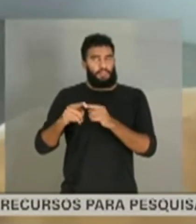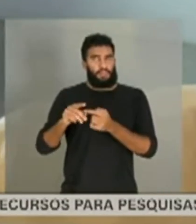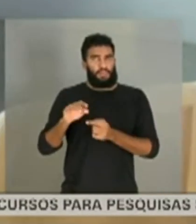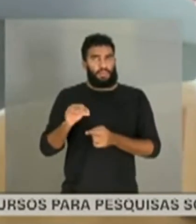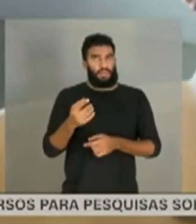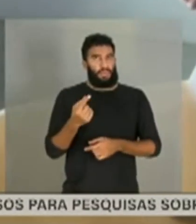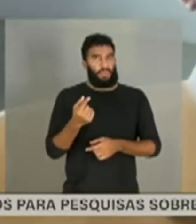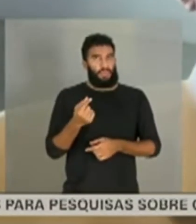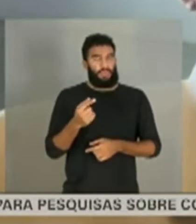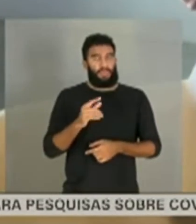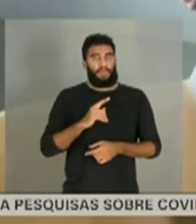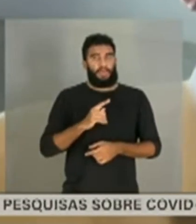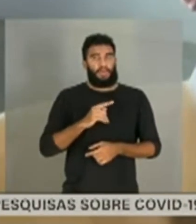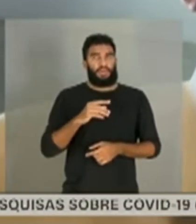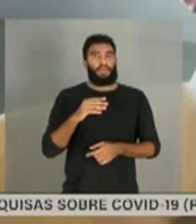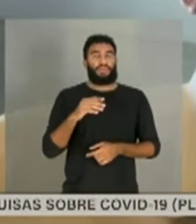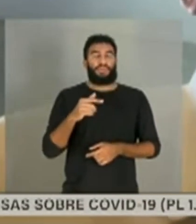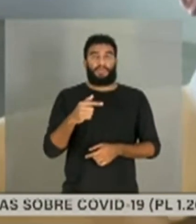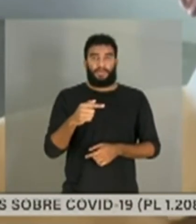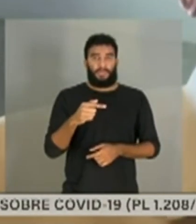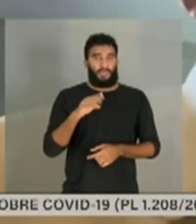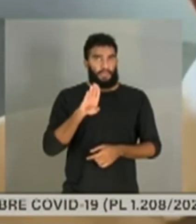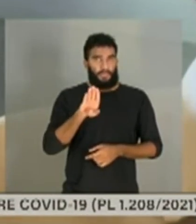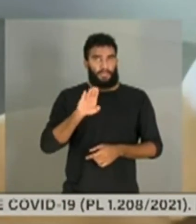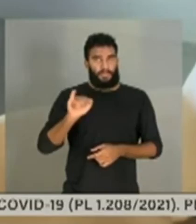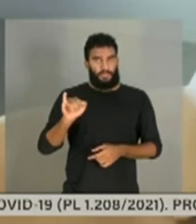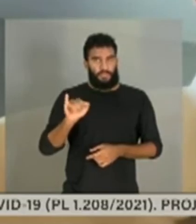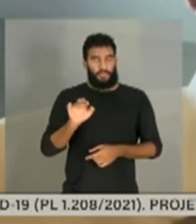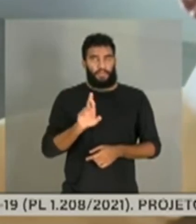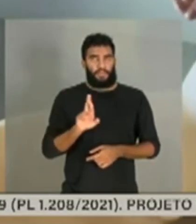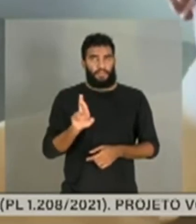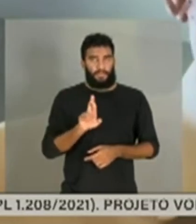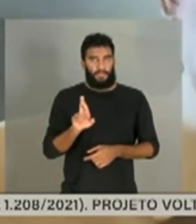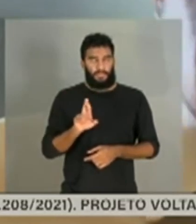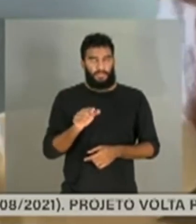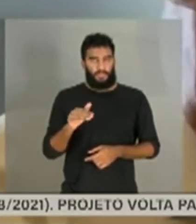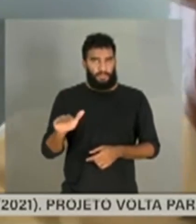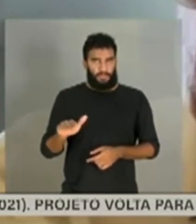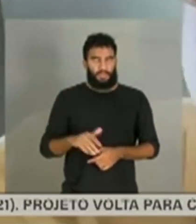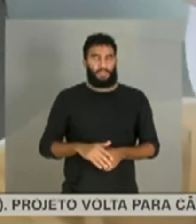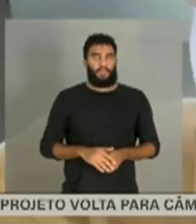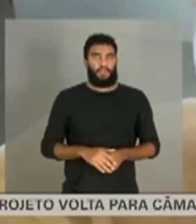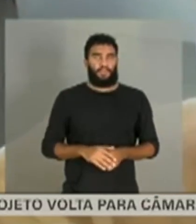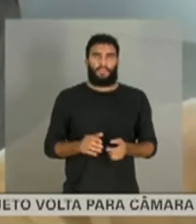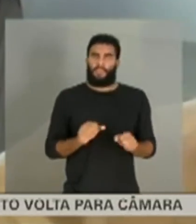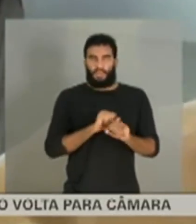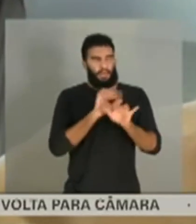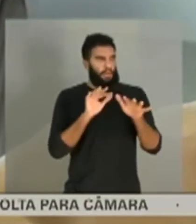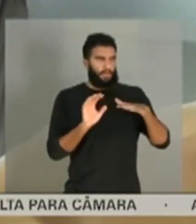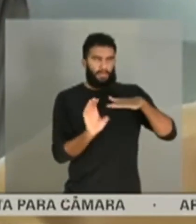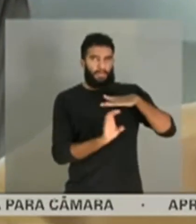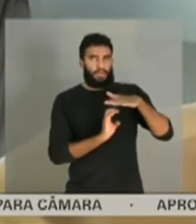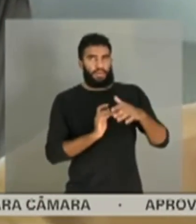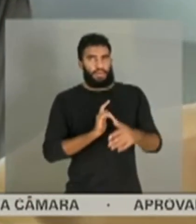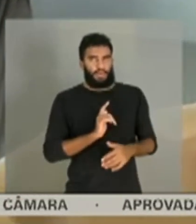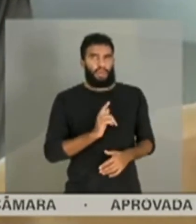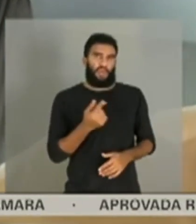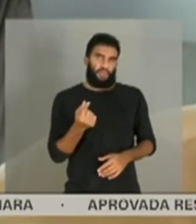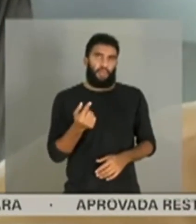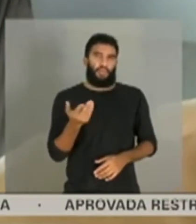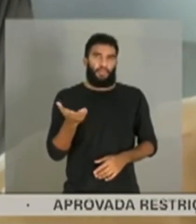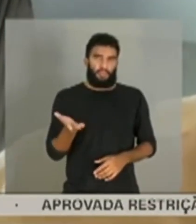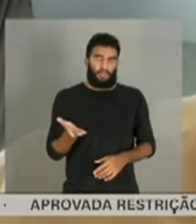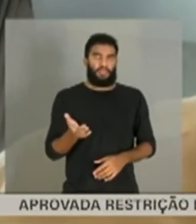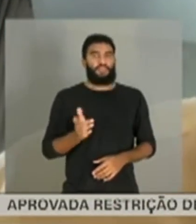de 7 bilhões e meio. Evidente que uma empresa que tem um capital de 7 bilhões e meio deve